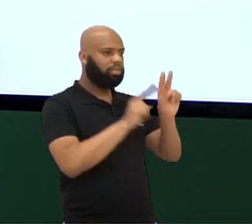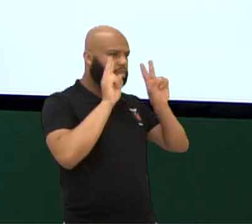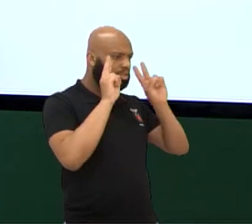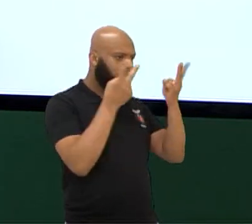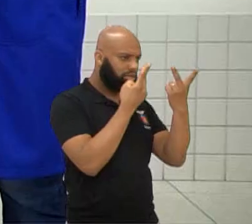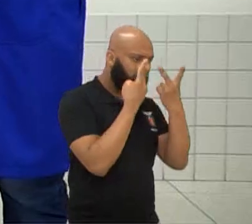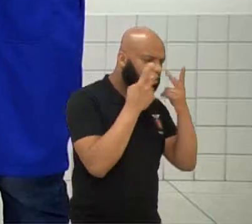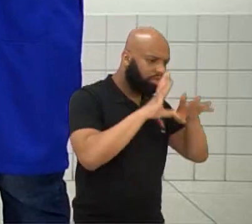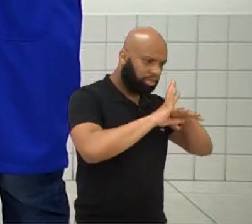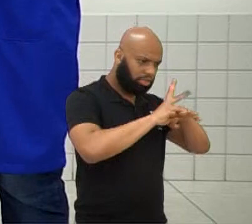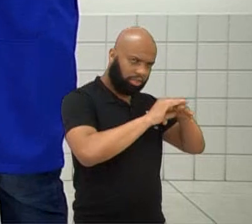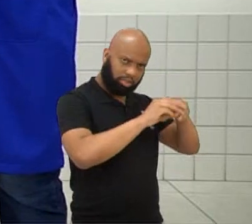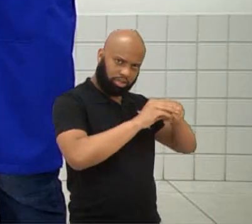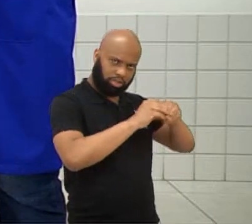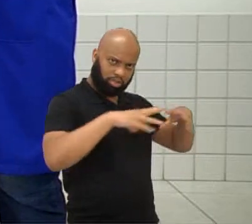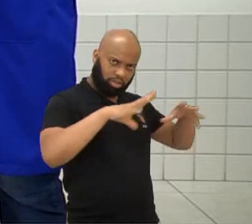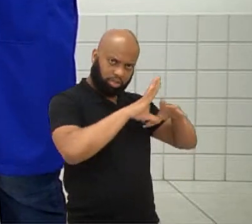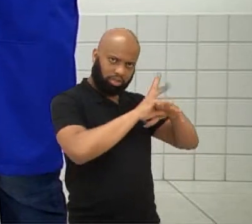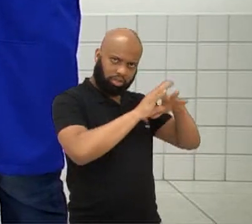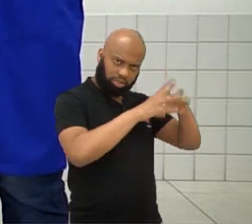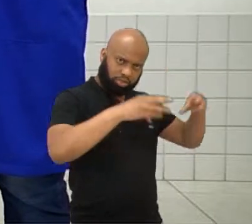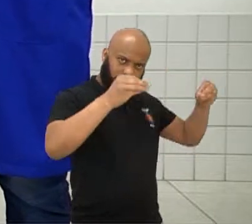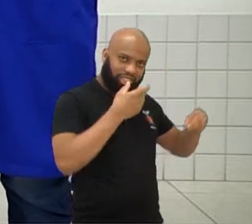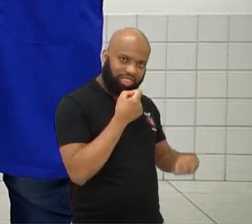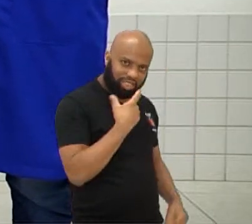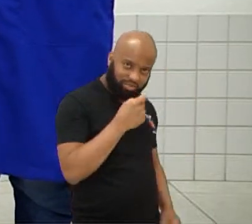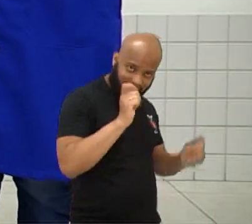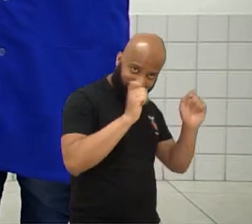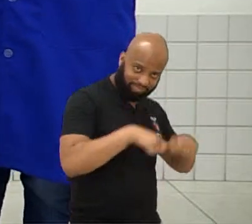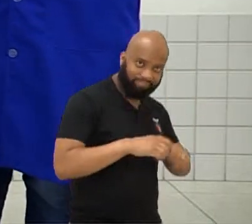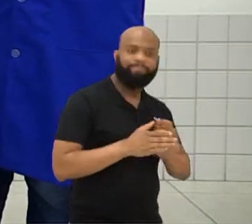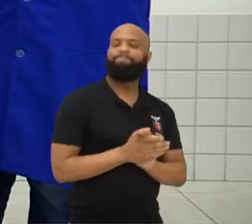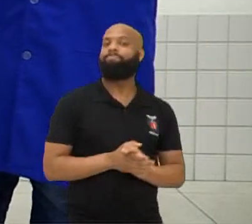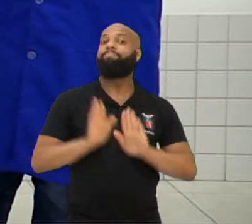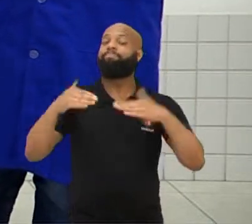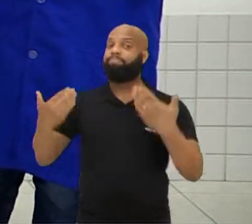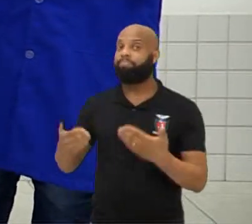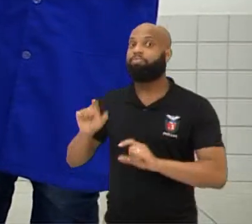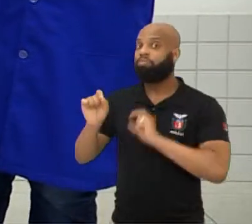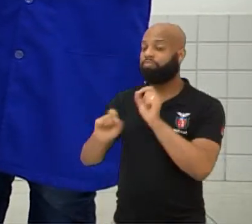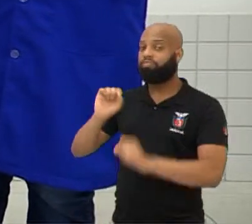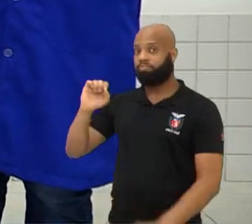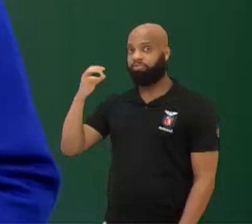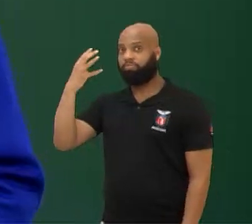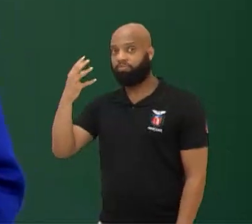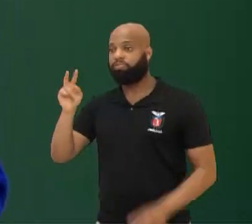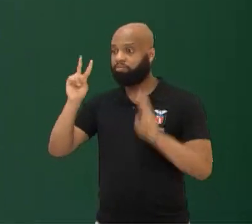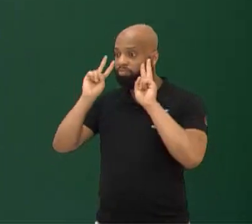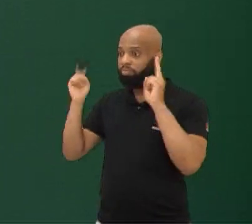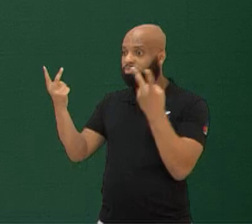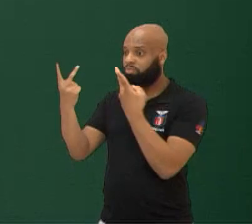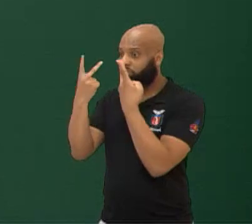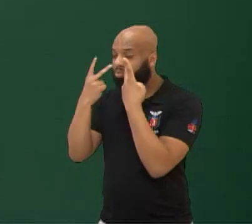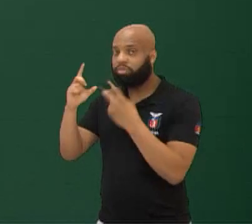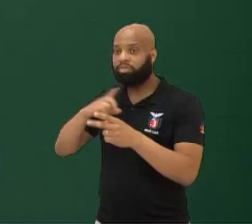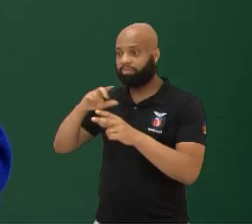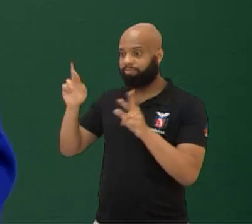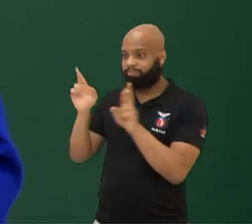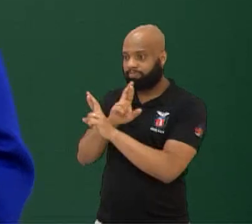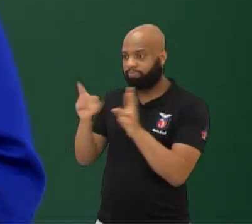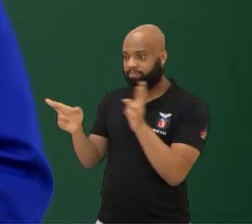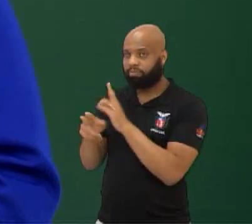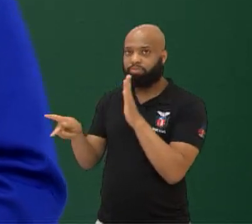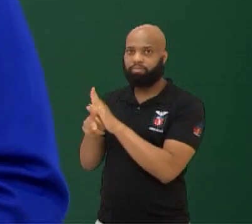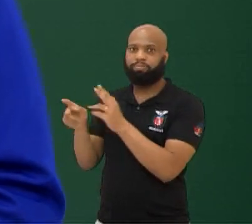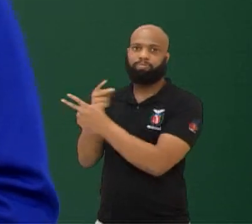cura? Pessoal, daltonismo, ele é uma doença relacionada aos cromossomos, como a gente vai ver daqui a pouquinho. Então, por enquanto,